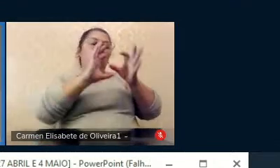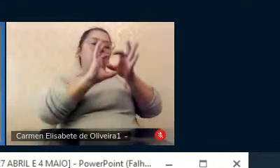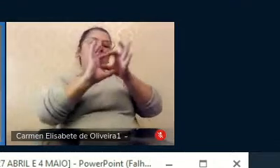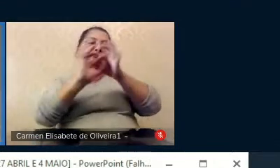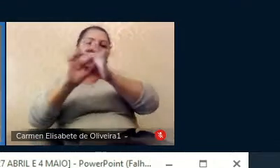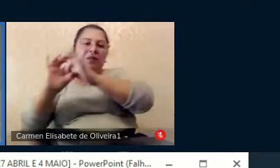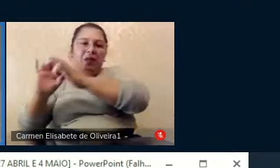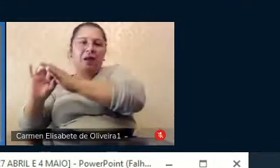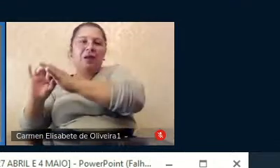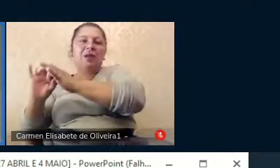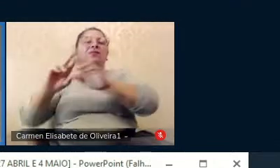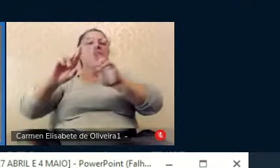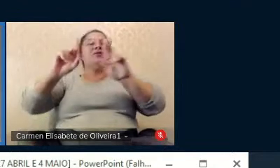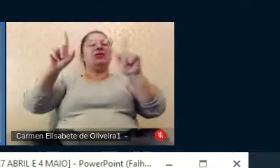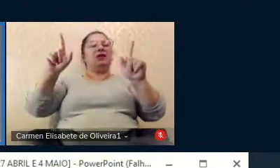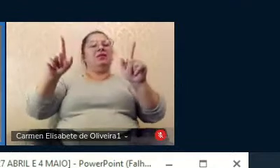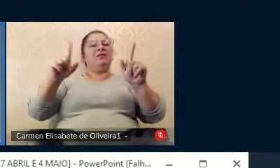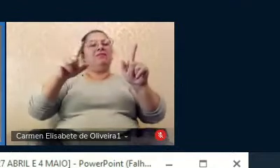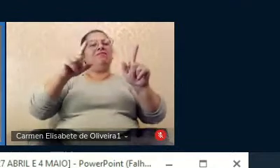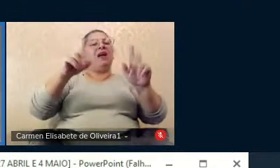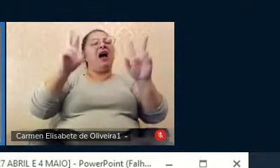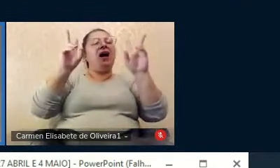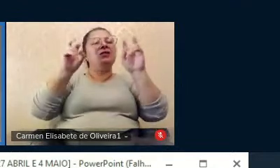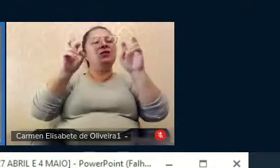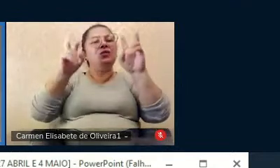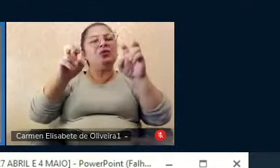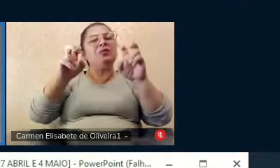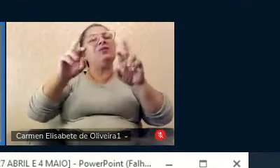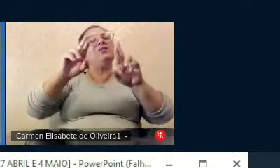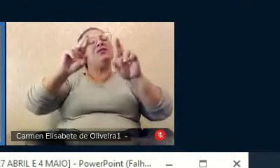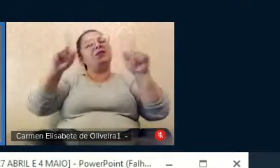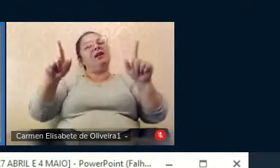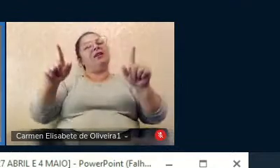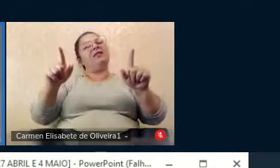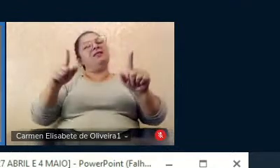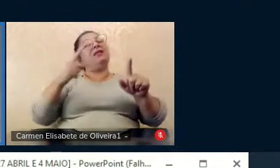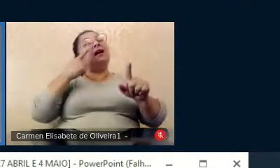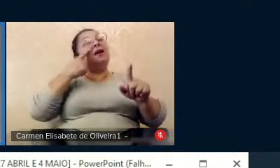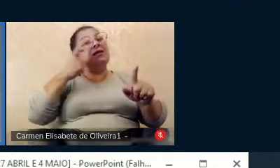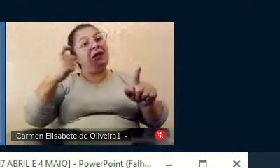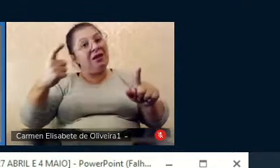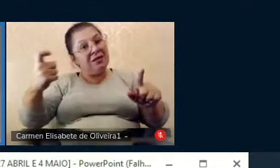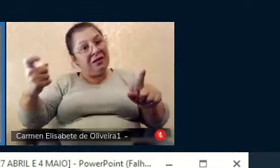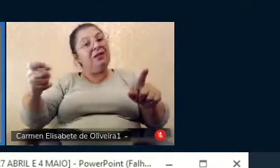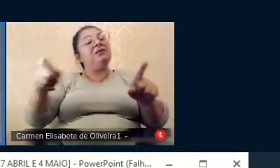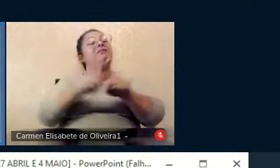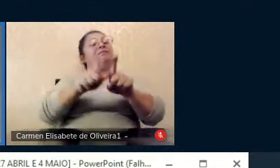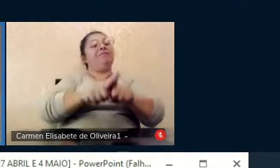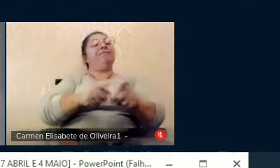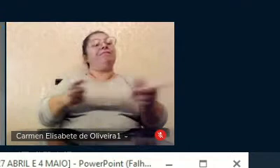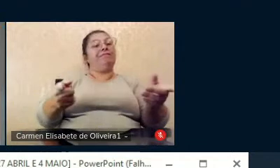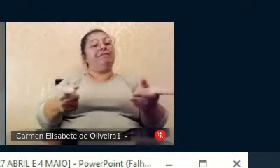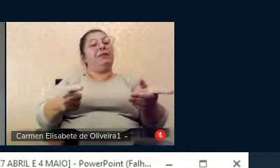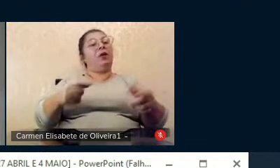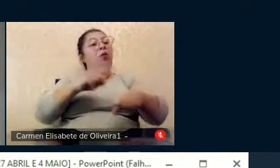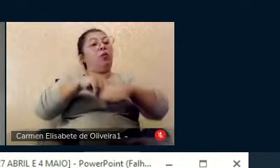contextualizadas, com temas que nos interessam, temas contemporâneos também, né?